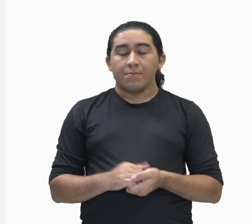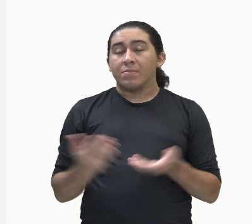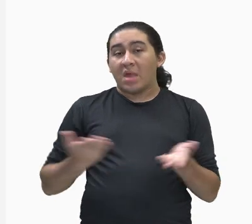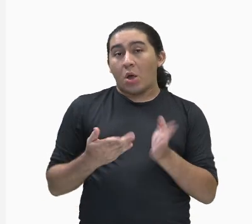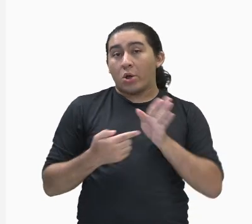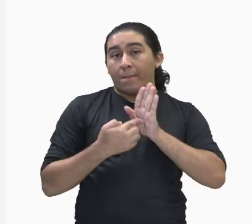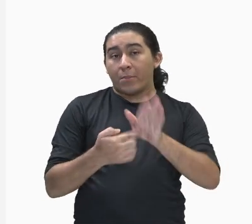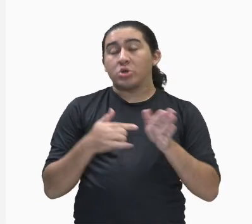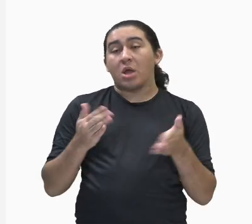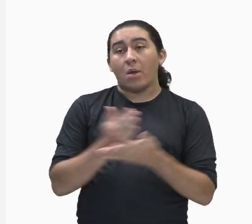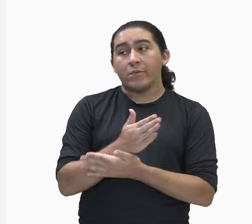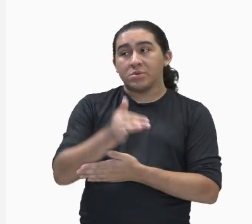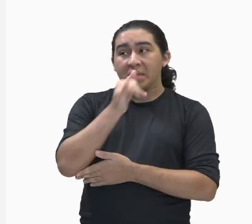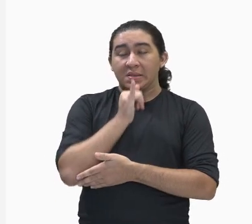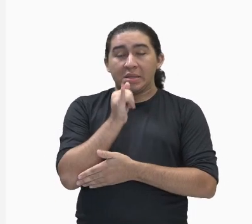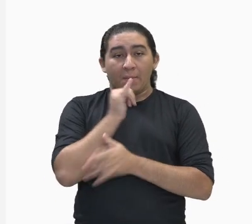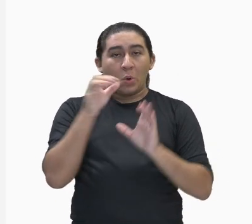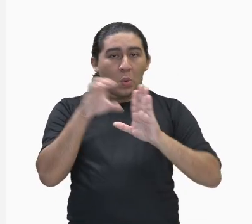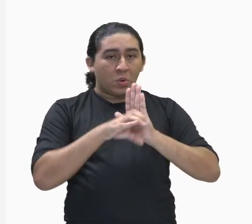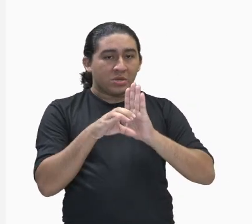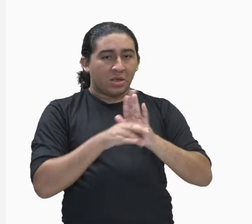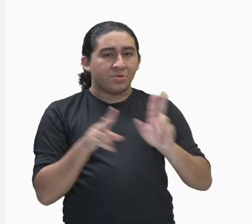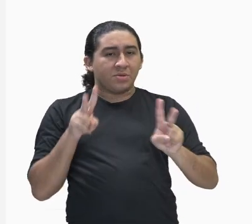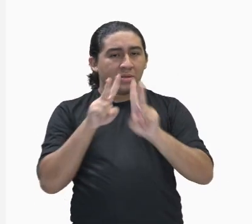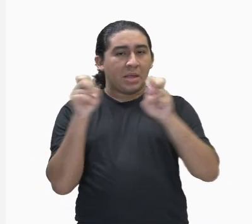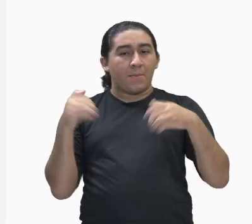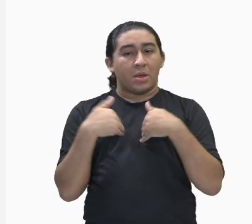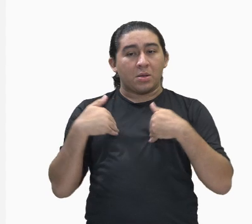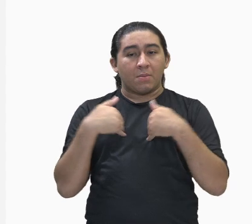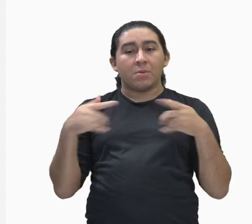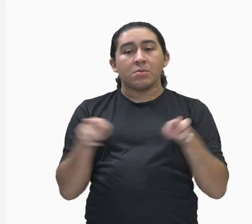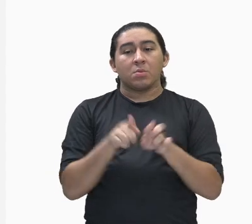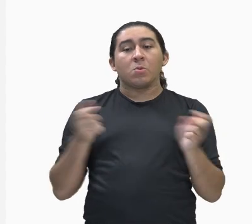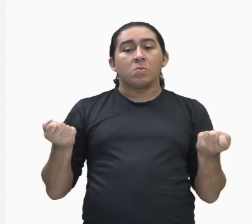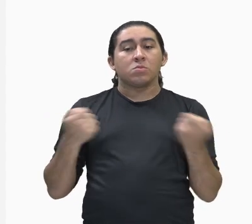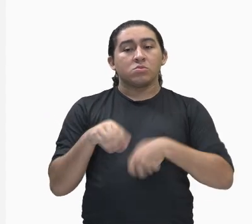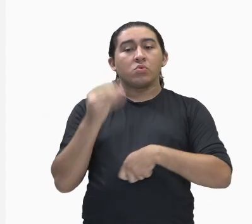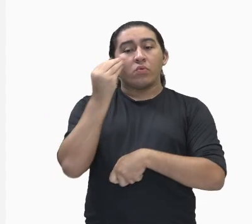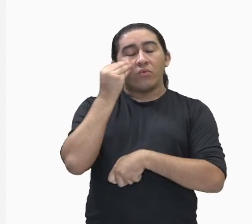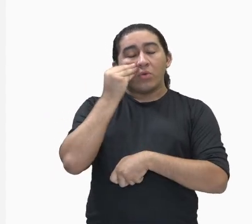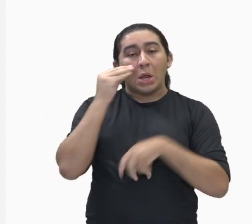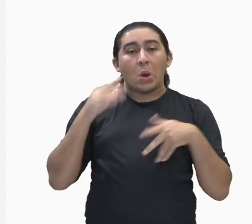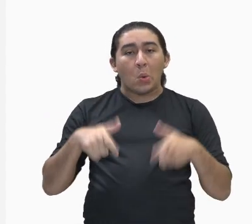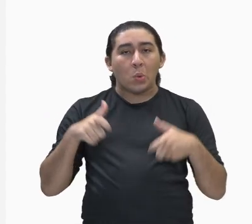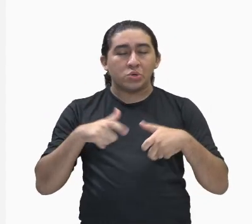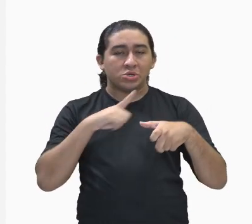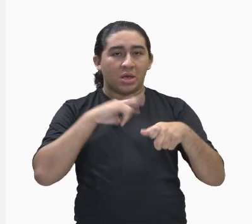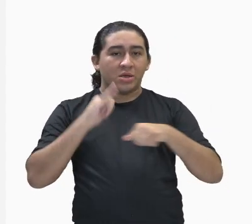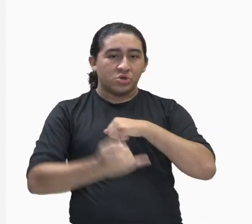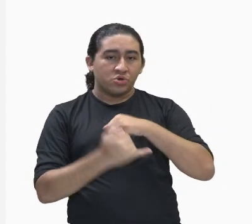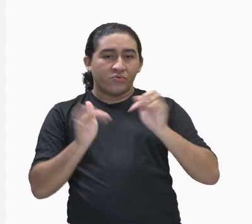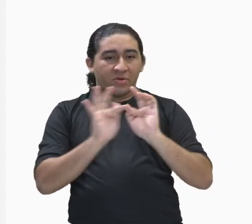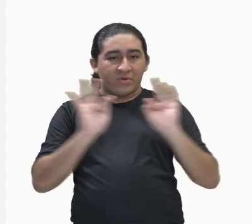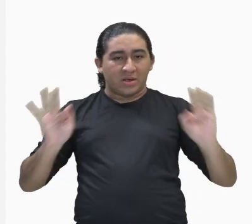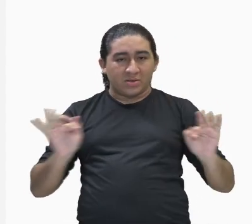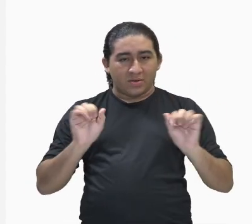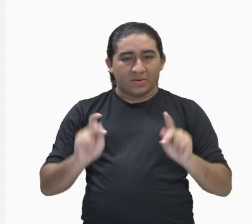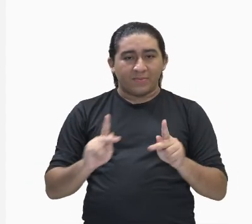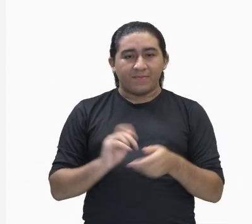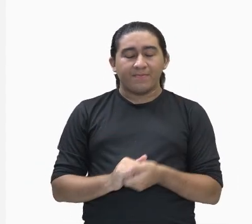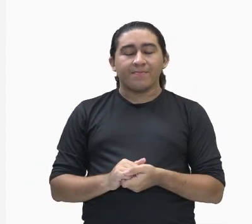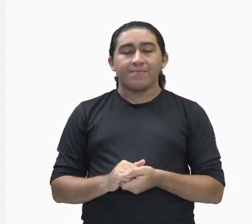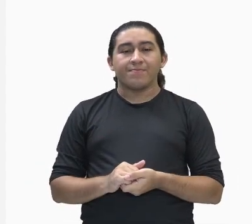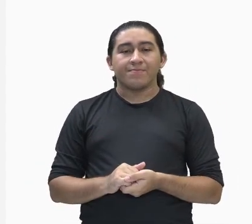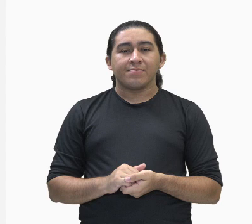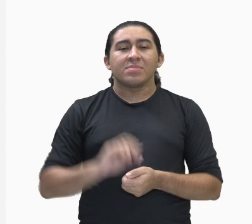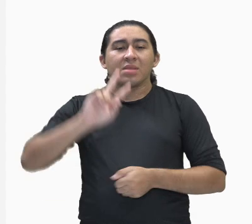exemplos, né? Algumas definições sobre animais, para a gente ver também a posição dos adjetivos, tá? Depois eu